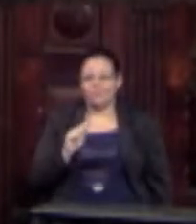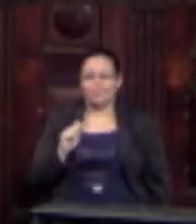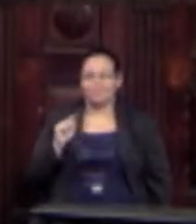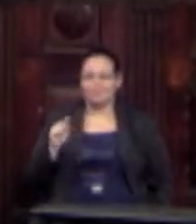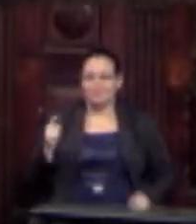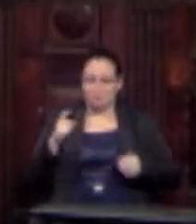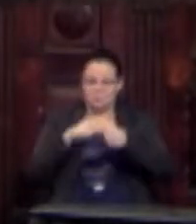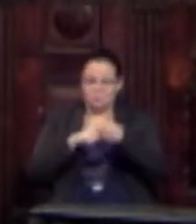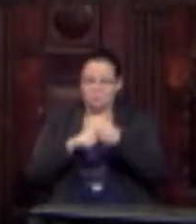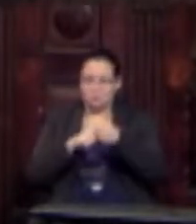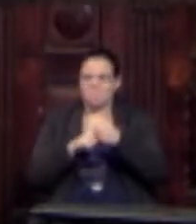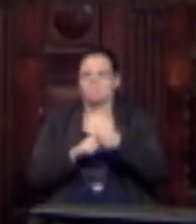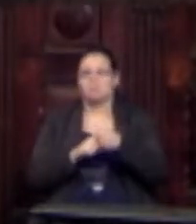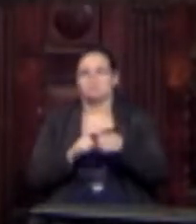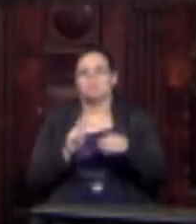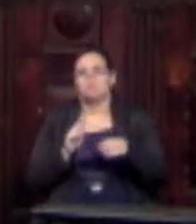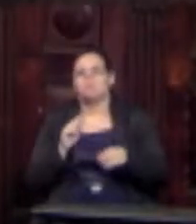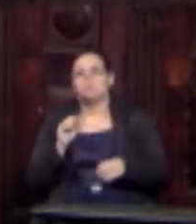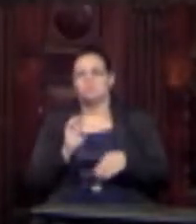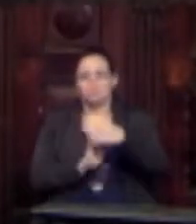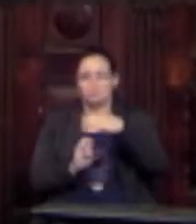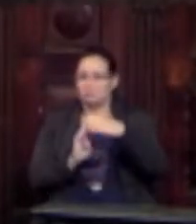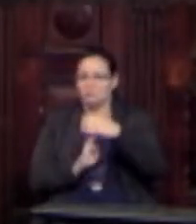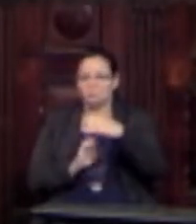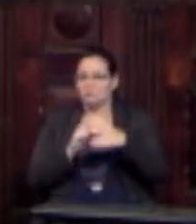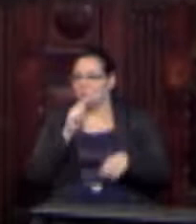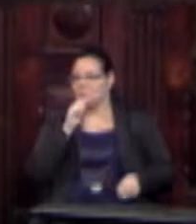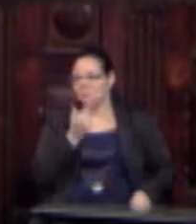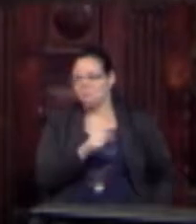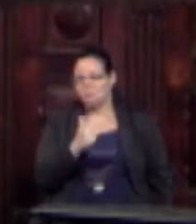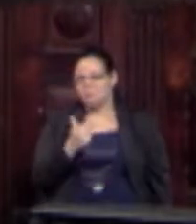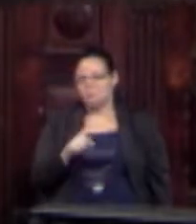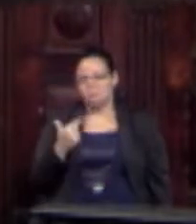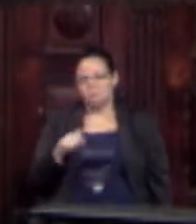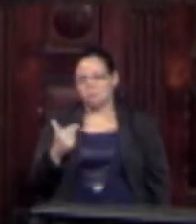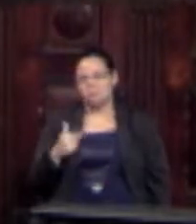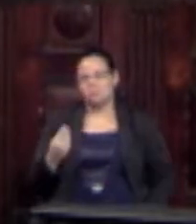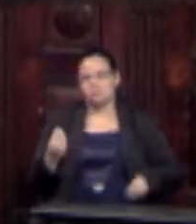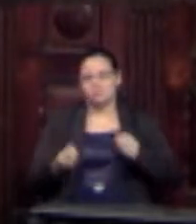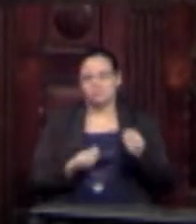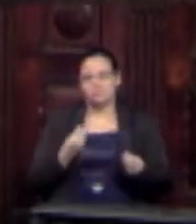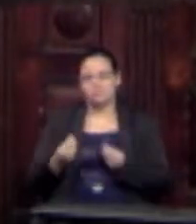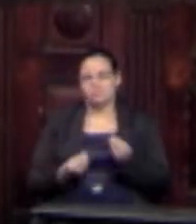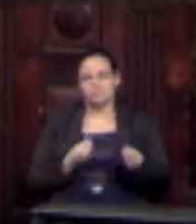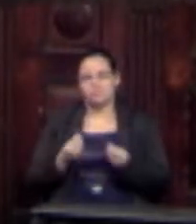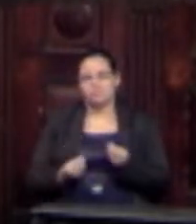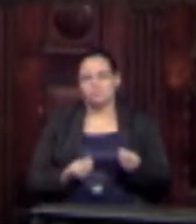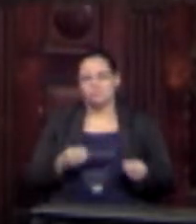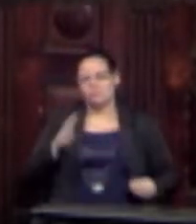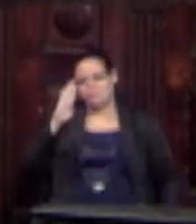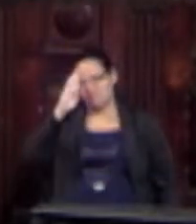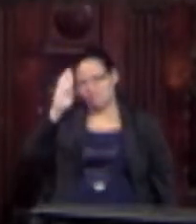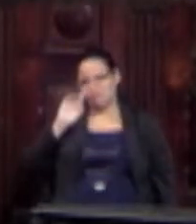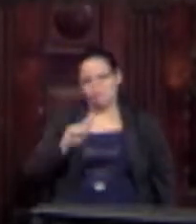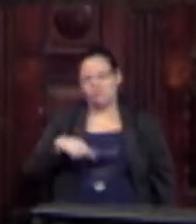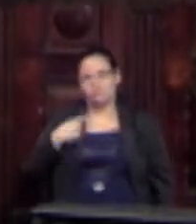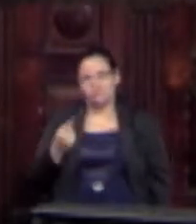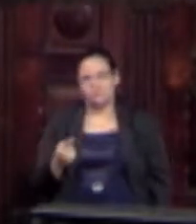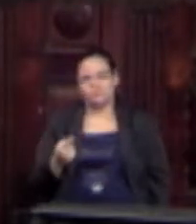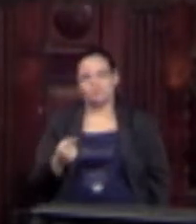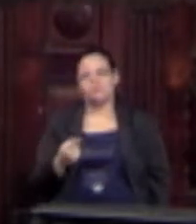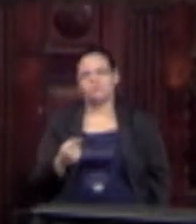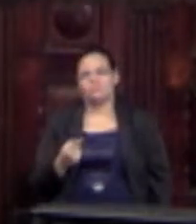concessionária, não há como esta concessão, principalmente depois da